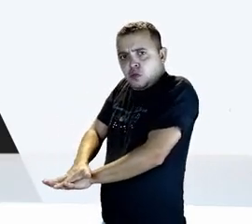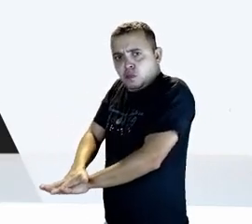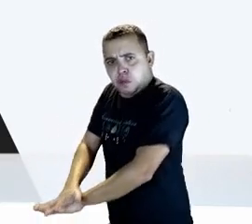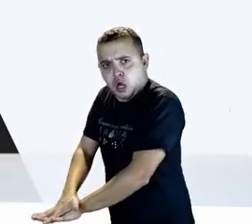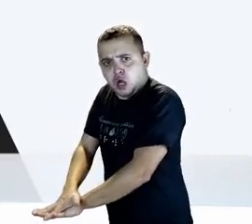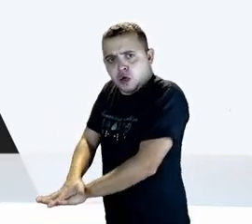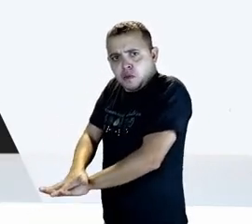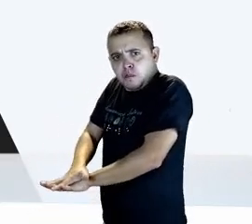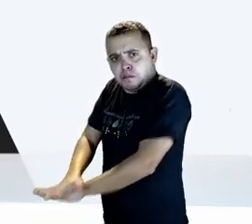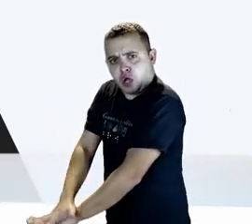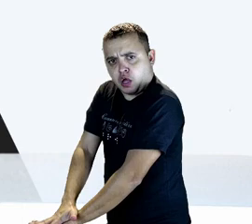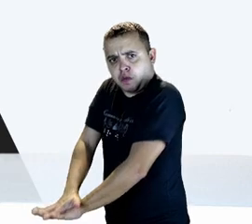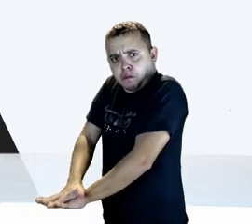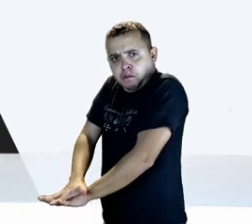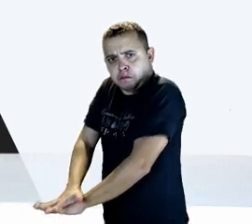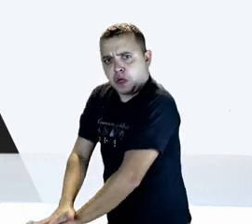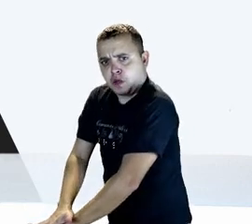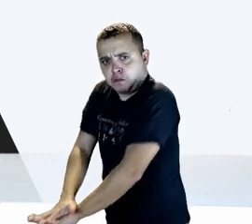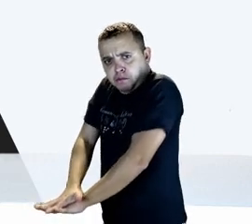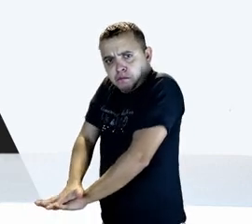dedo indicador.